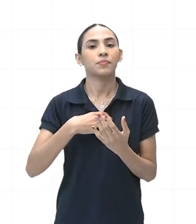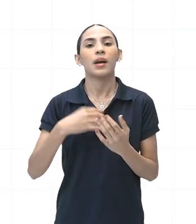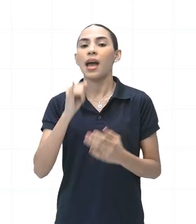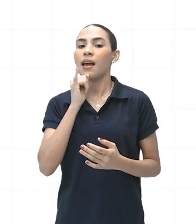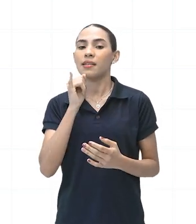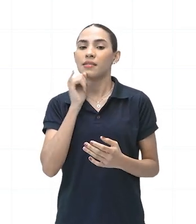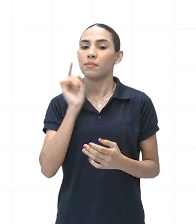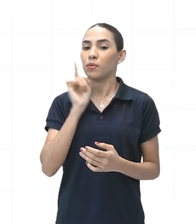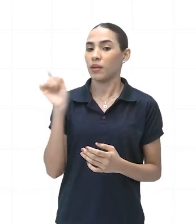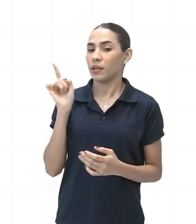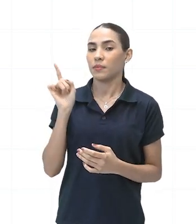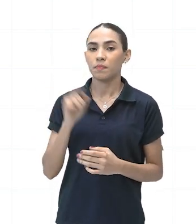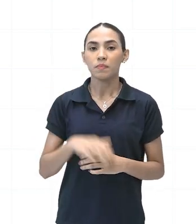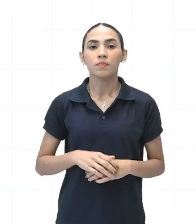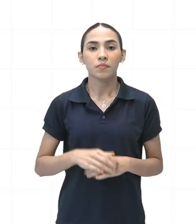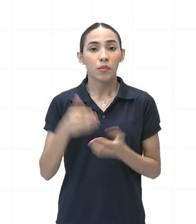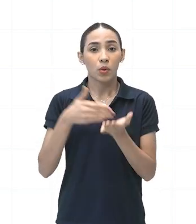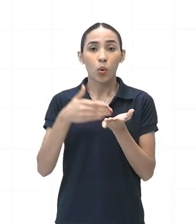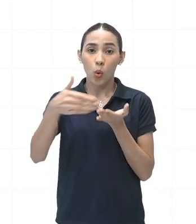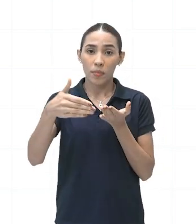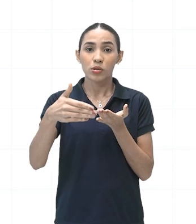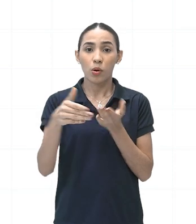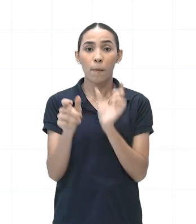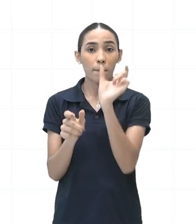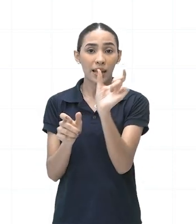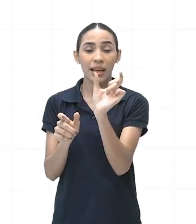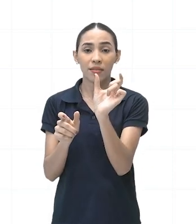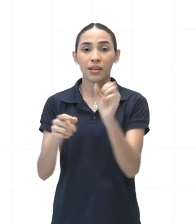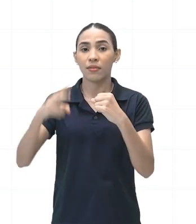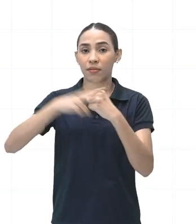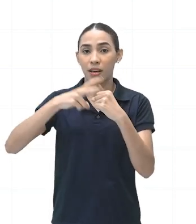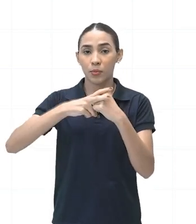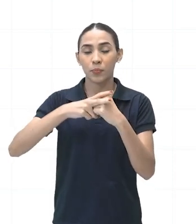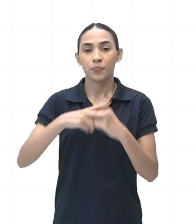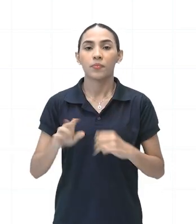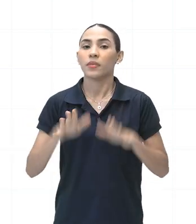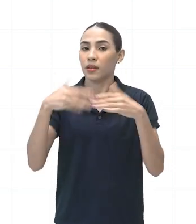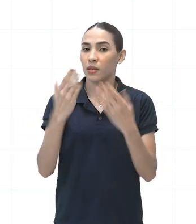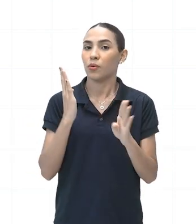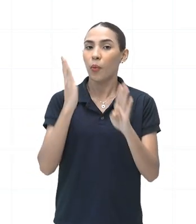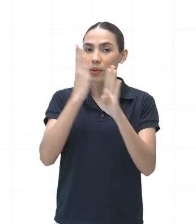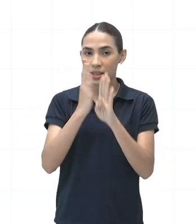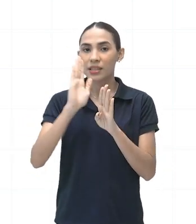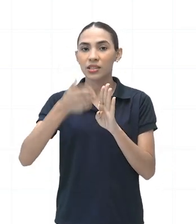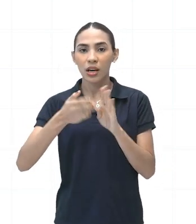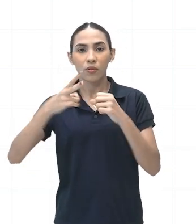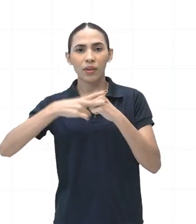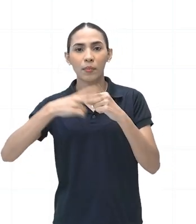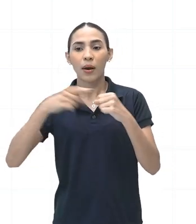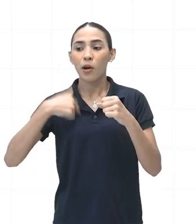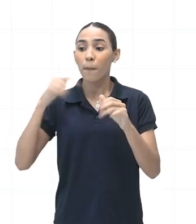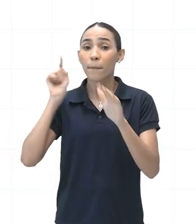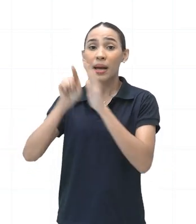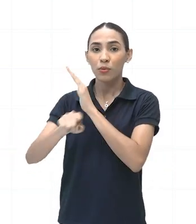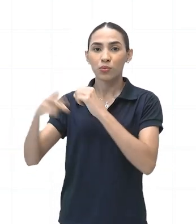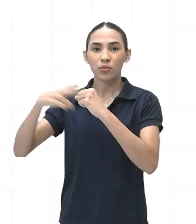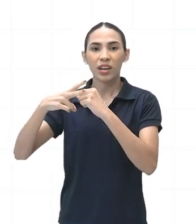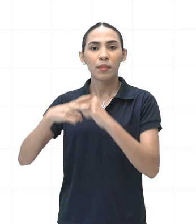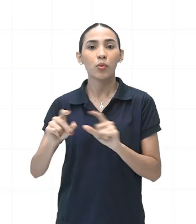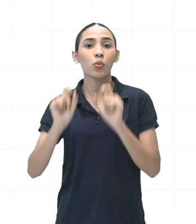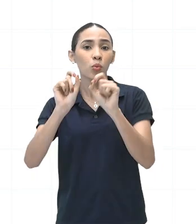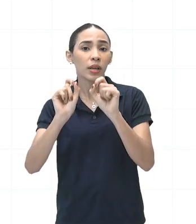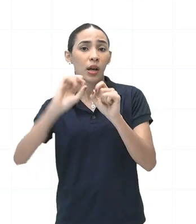deste enunciado é começou. O verbo é começou. Então, identifiquei o verbo, pergunto para o verbo, né? O